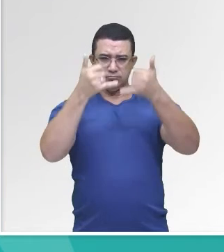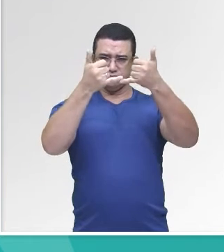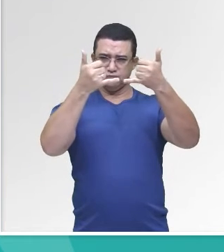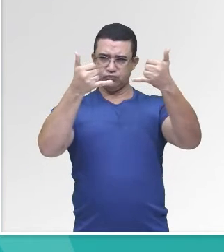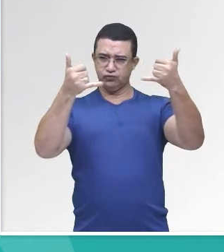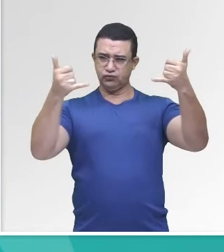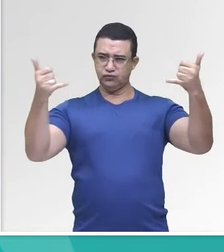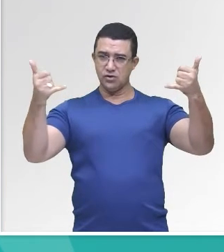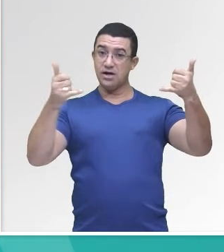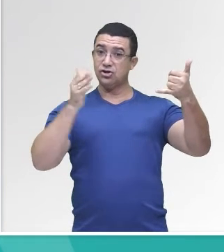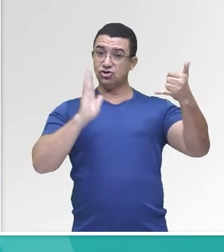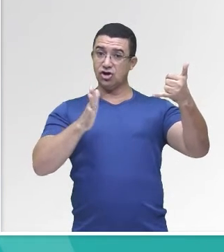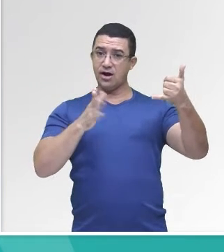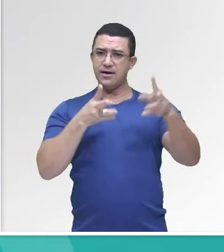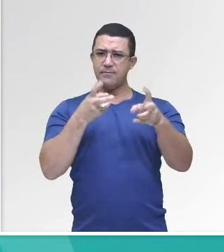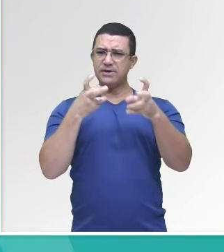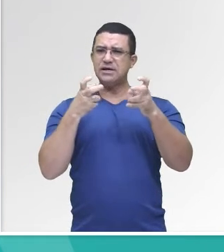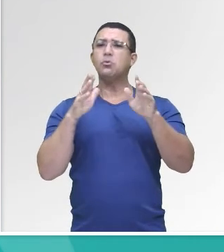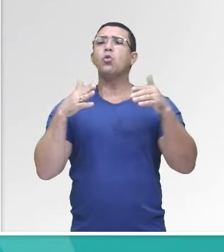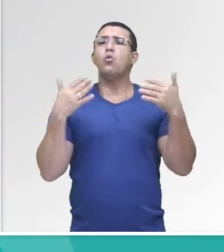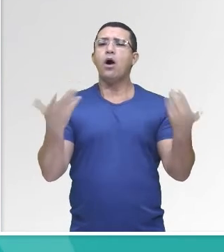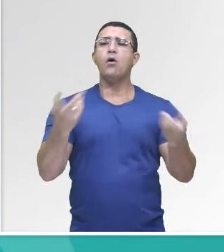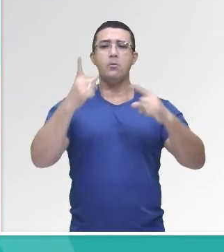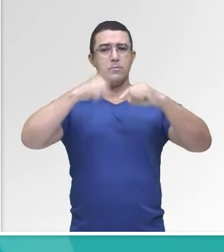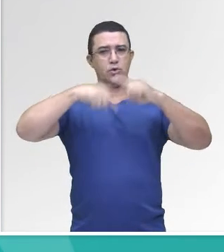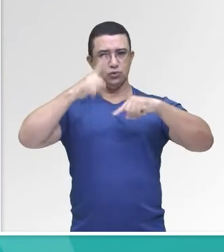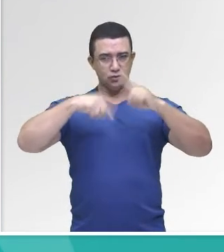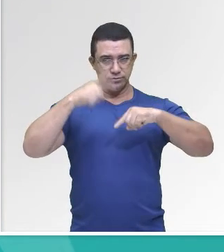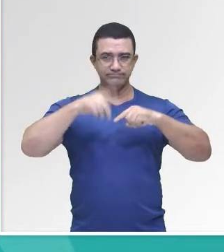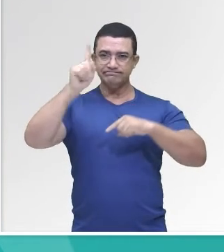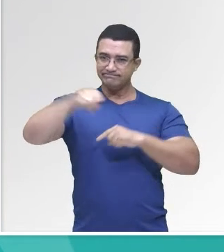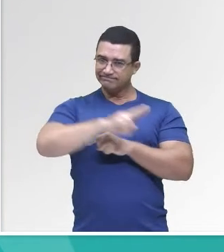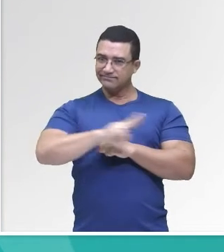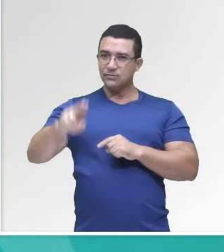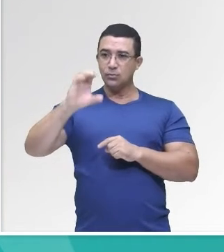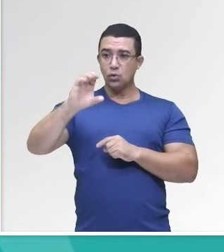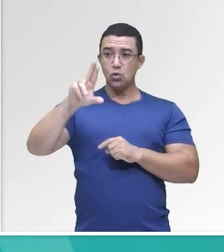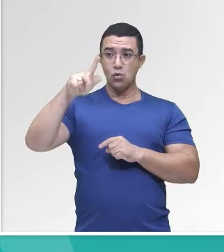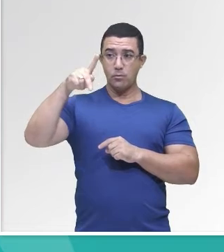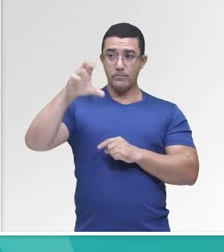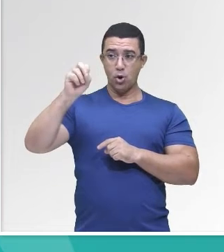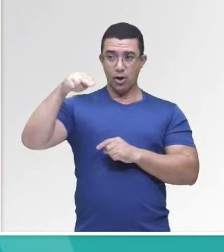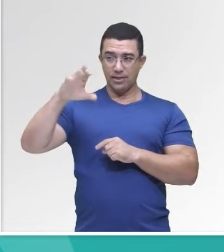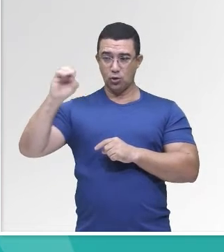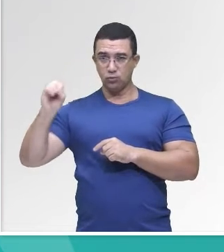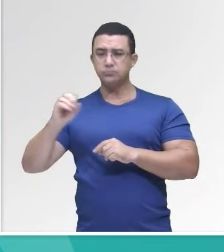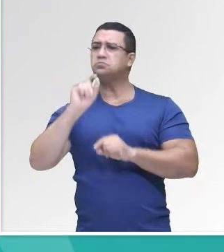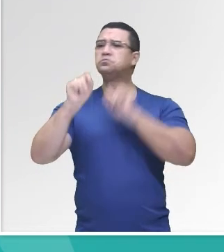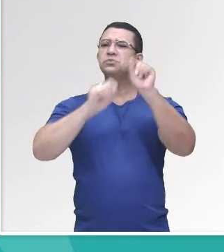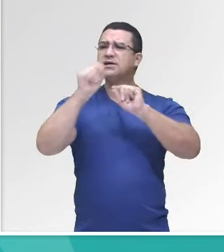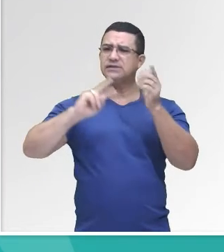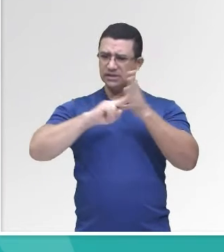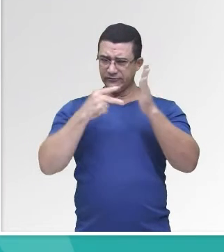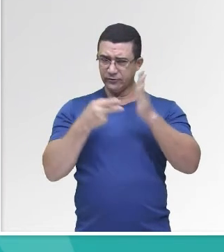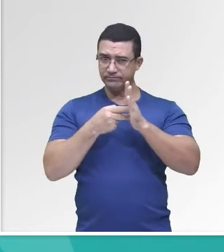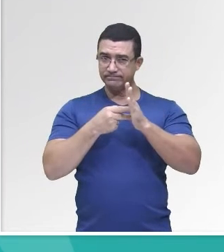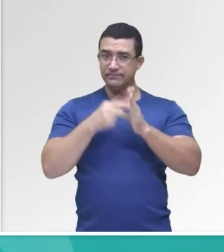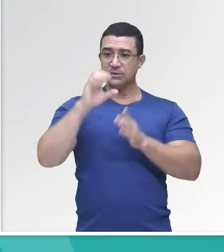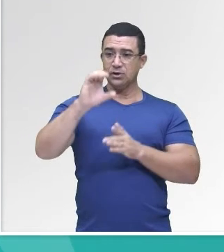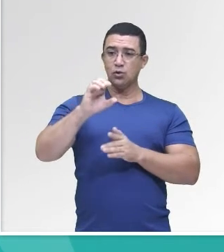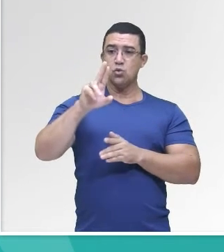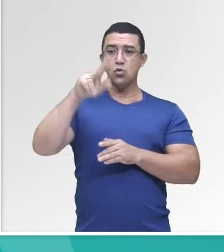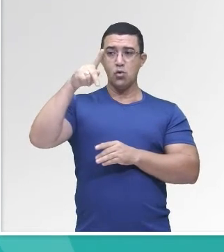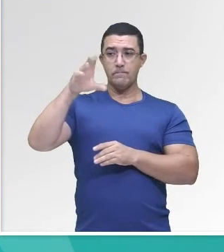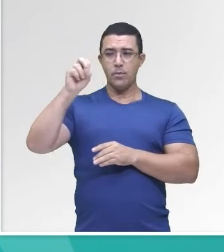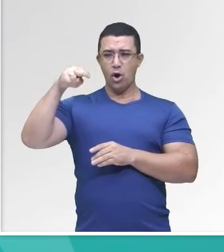já identifica qual é o produto, o nome do produto é cupônio, o serviço aqui. E o que é o cupônio? Vocês lembram